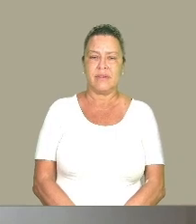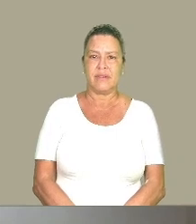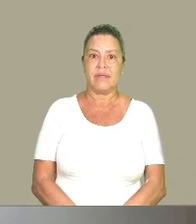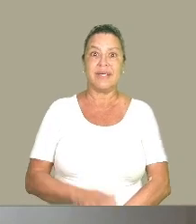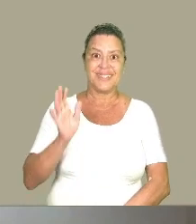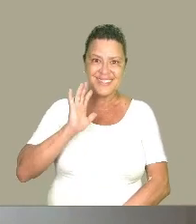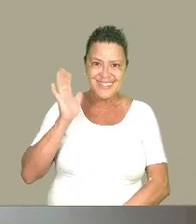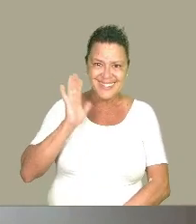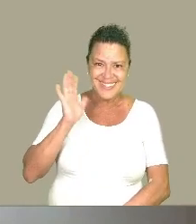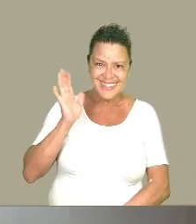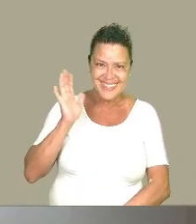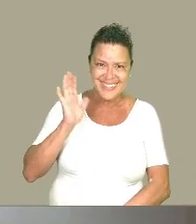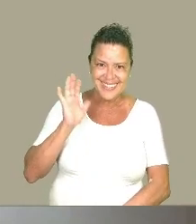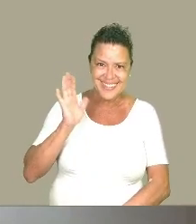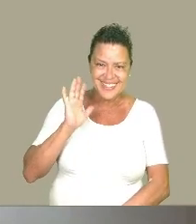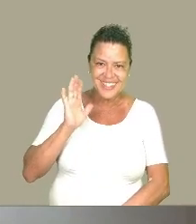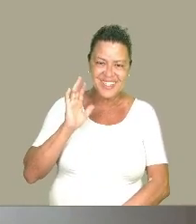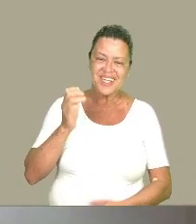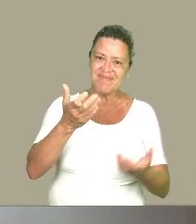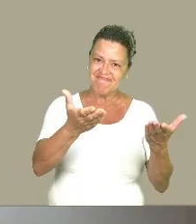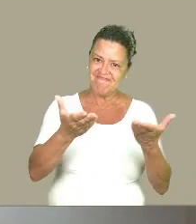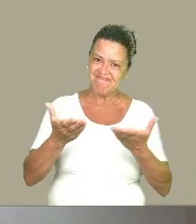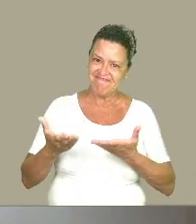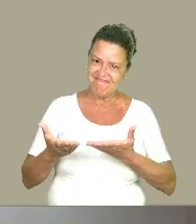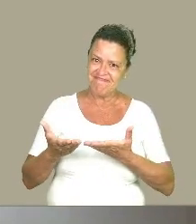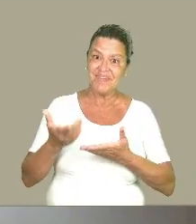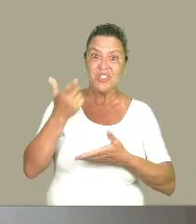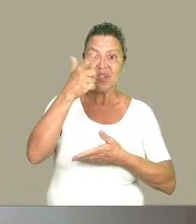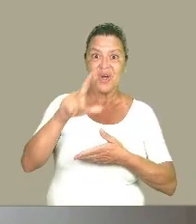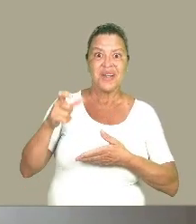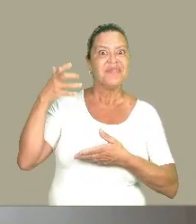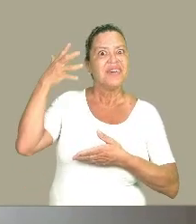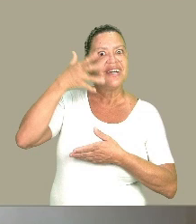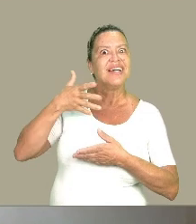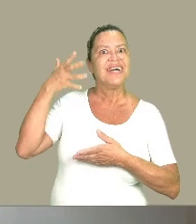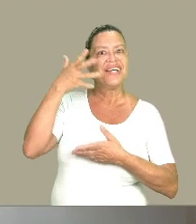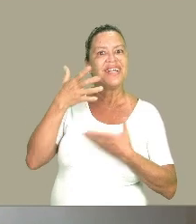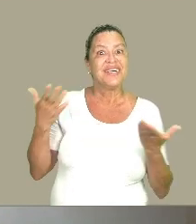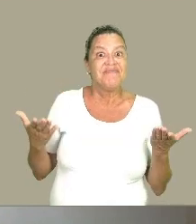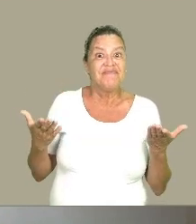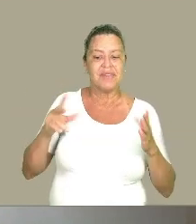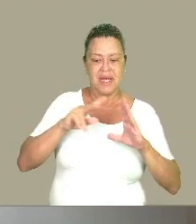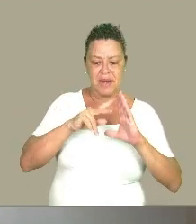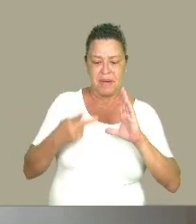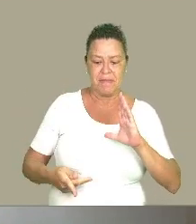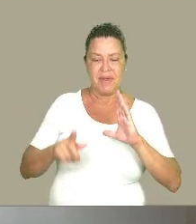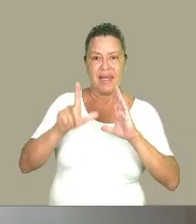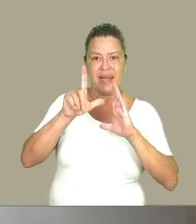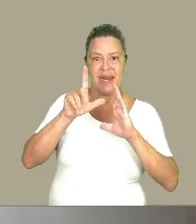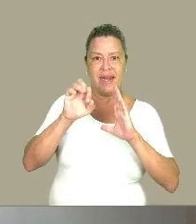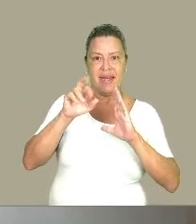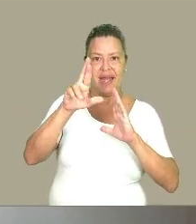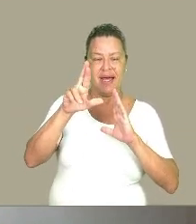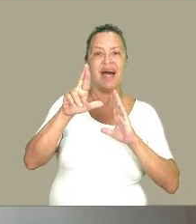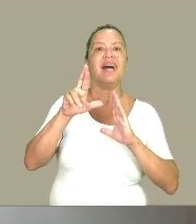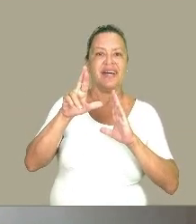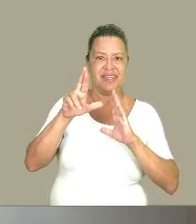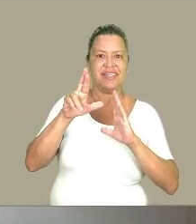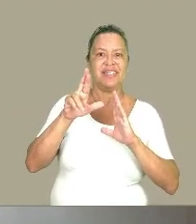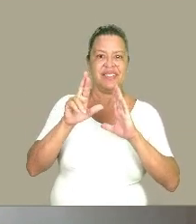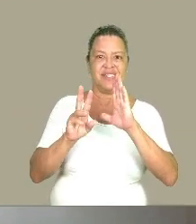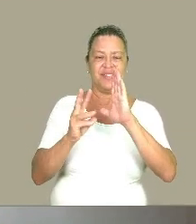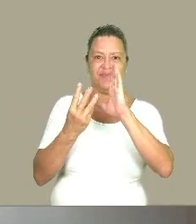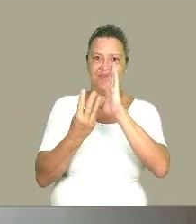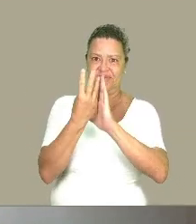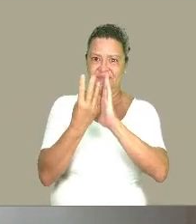Olá, sejam bem-vindos a mais uma palestra do Lar Irmã Zarabatana. Meu nome é Felipe Mendes,